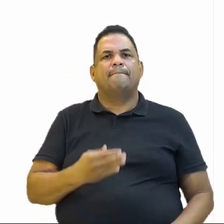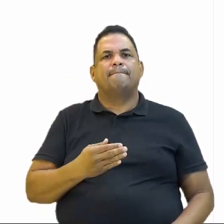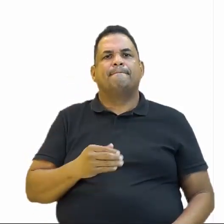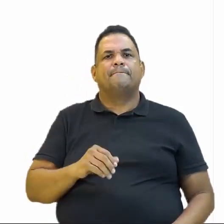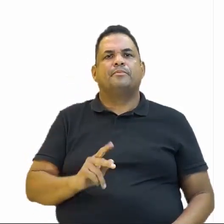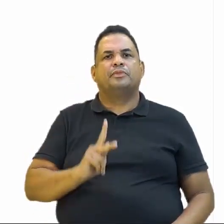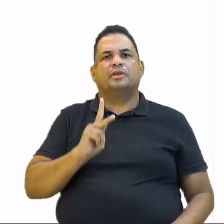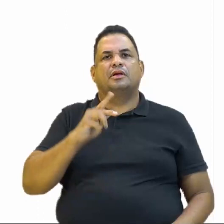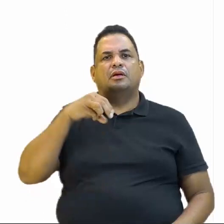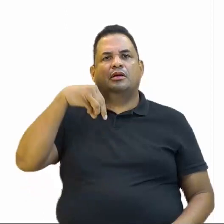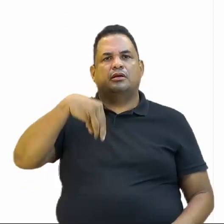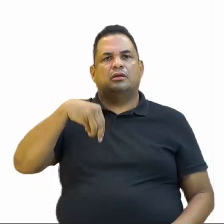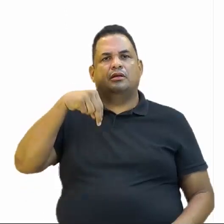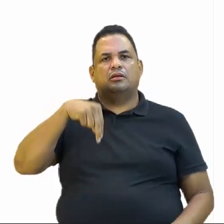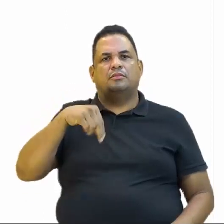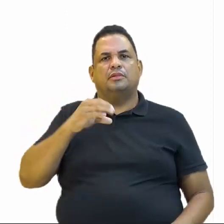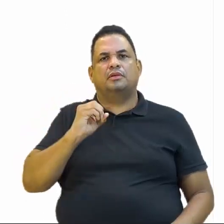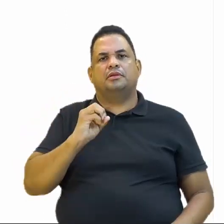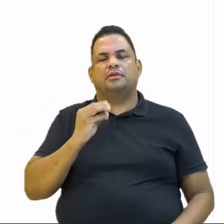potássio,